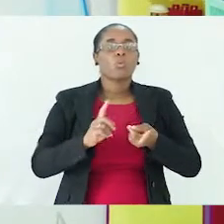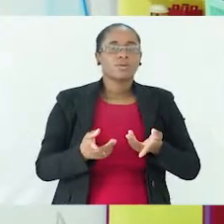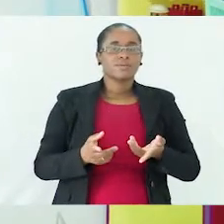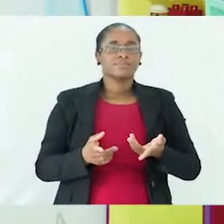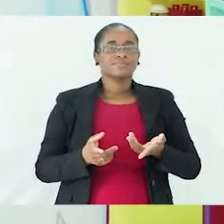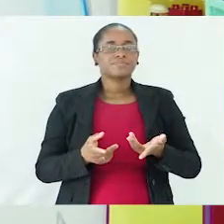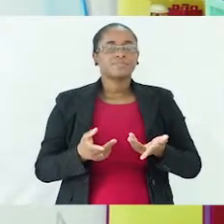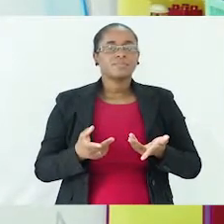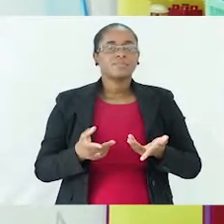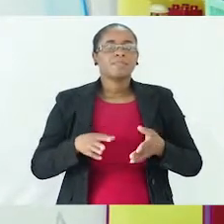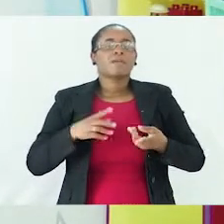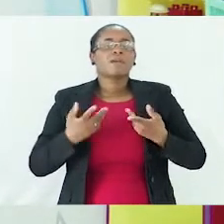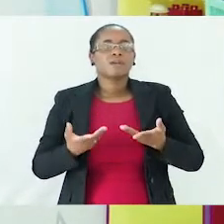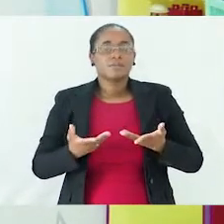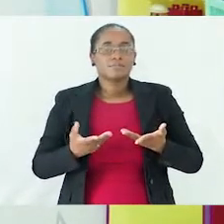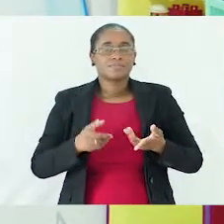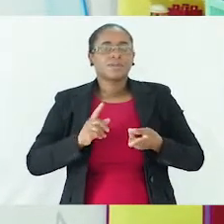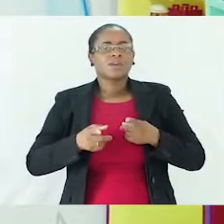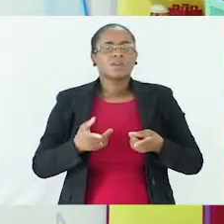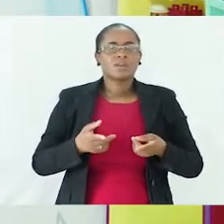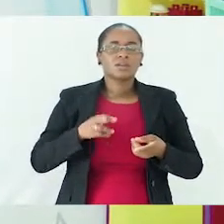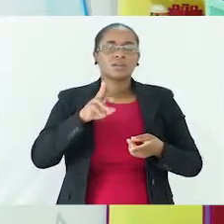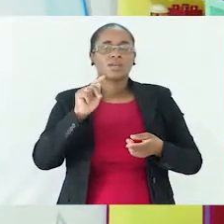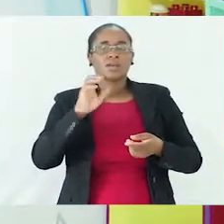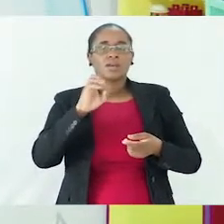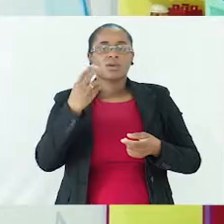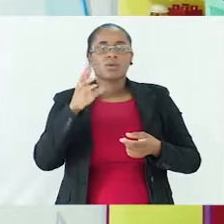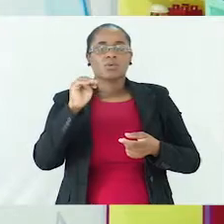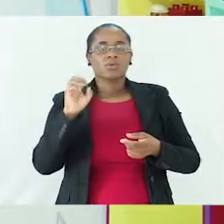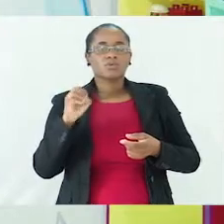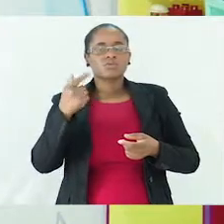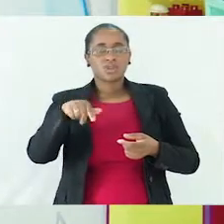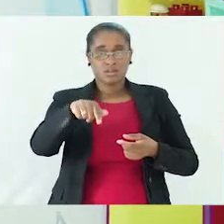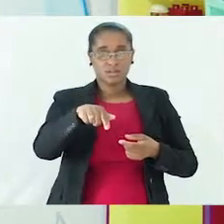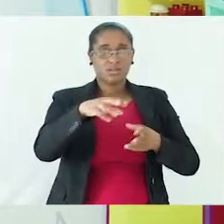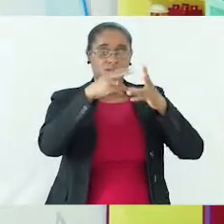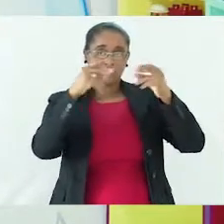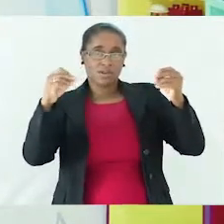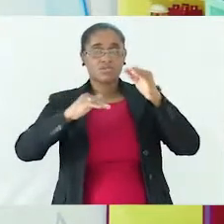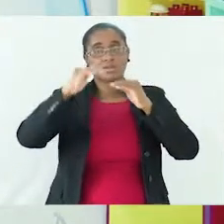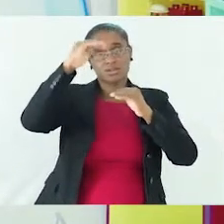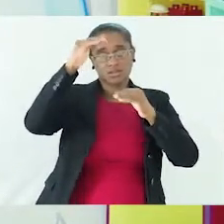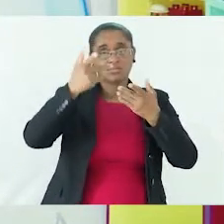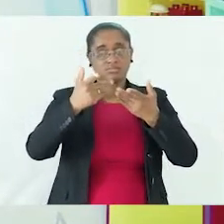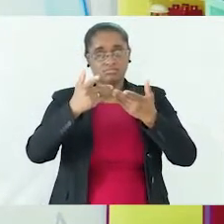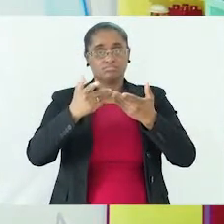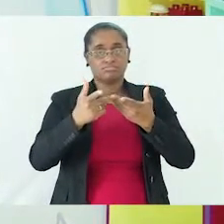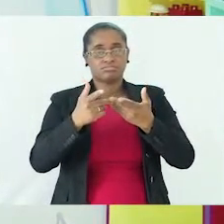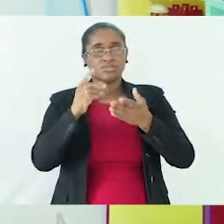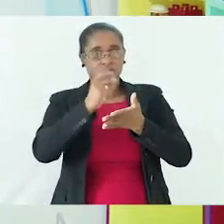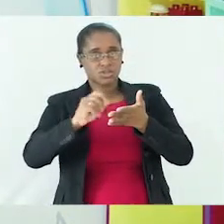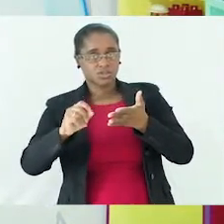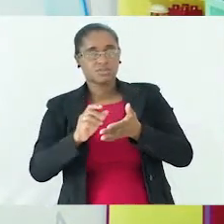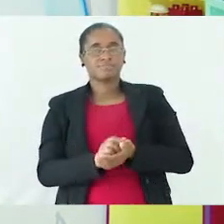Portanto, que recurso estilístico está presente nas frases acima transcritas? Príncipe com orelhas,